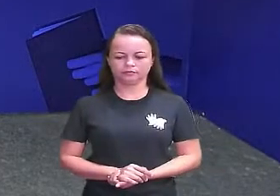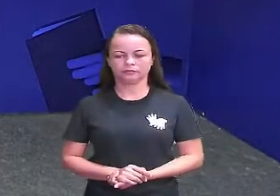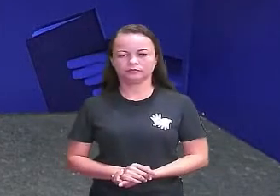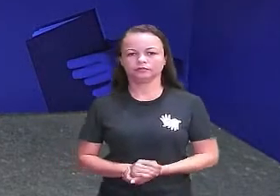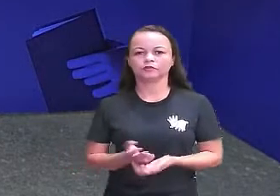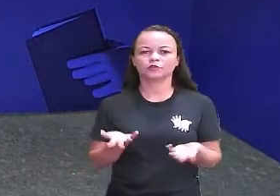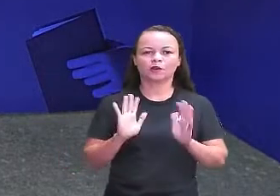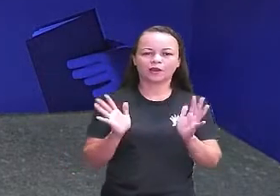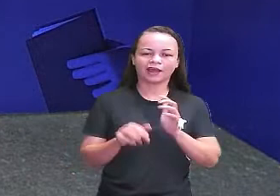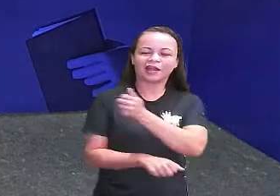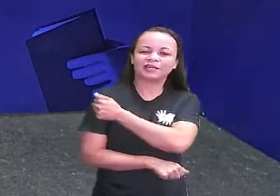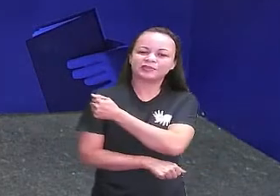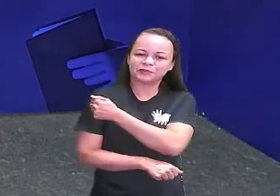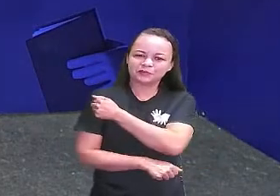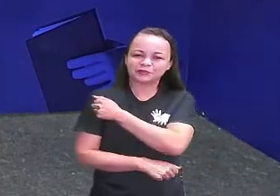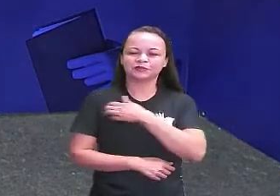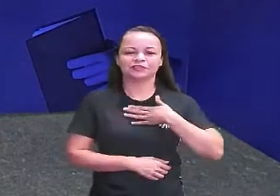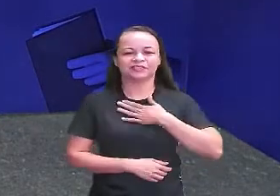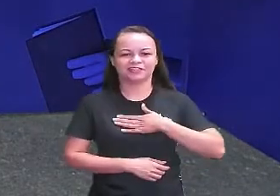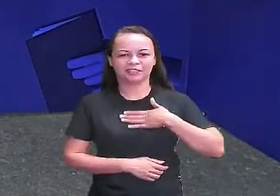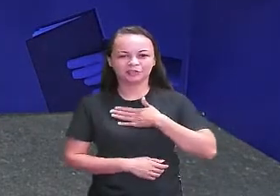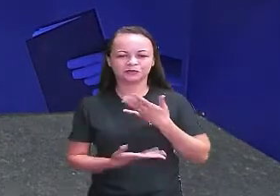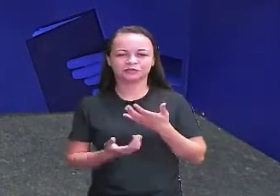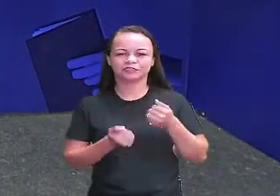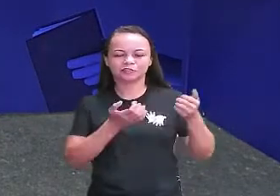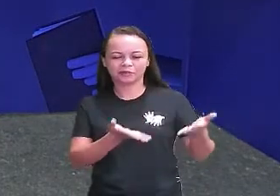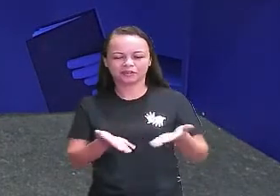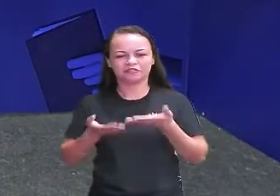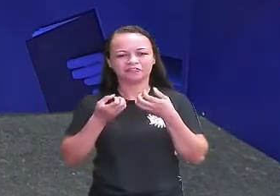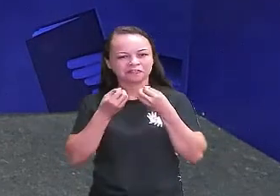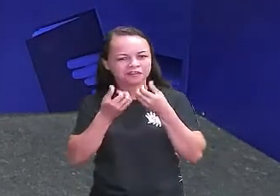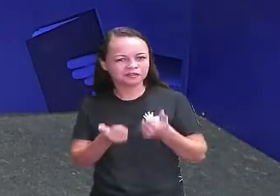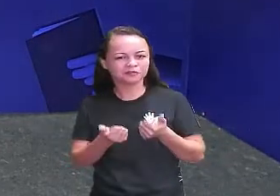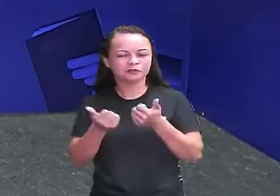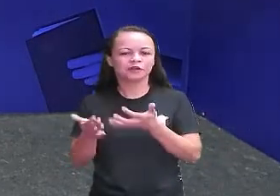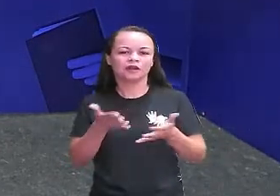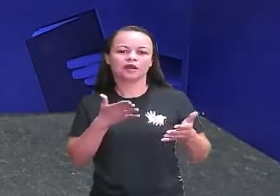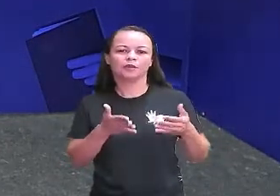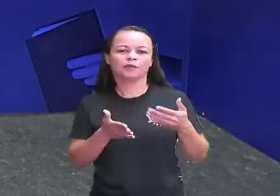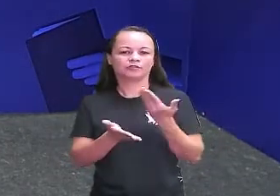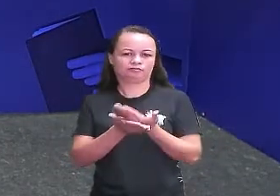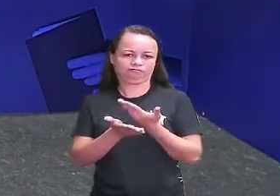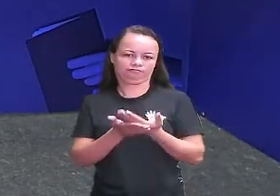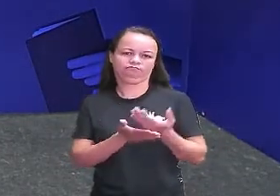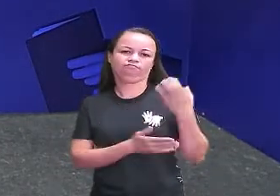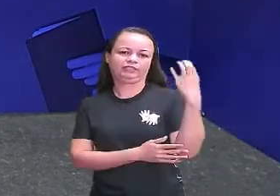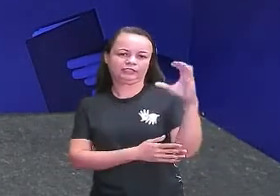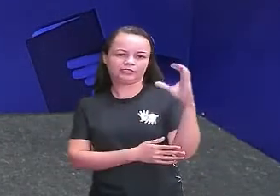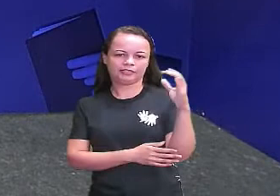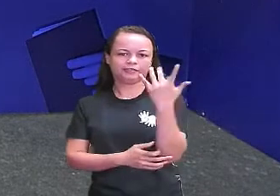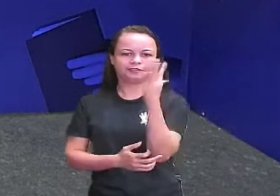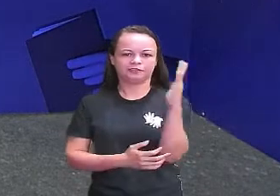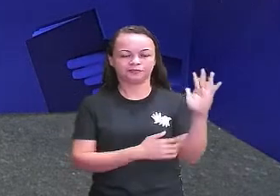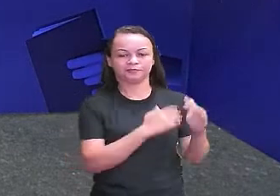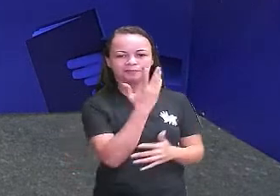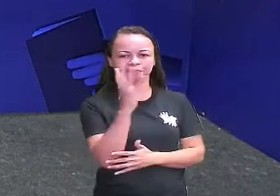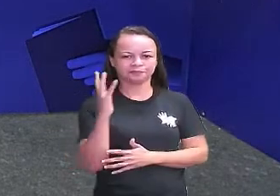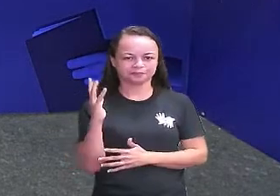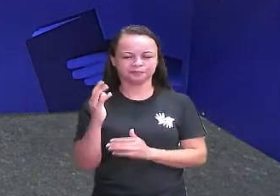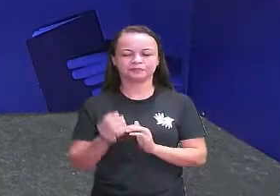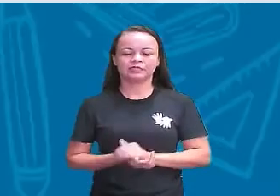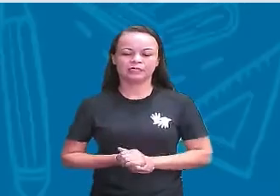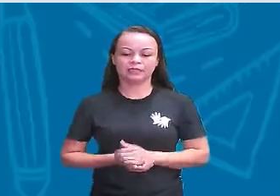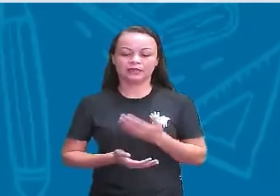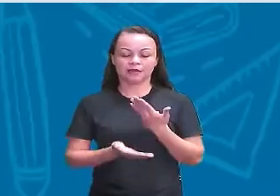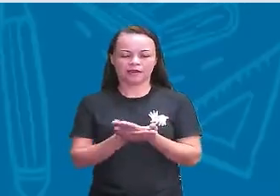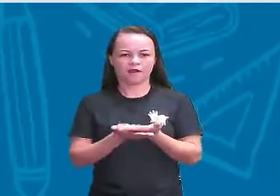Meus queridos alunos, minhas queridas alunas, sejam bem-vindos a mais uma aula de Ciências da Natureza. Nessa aula de hoje